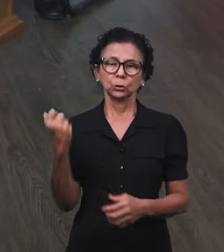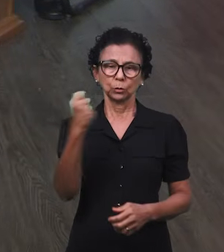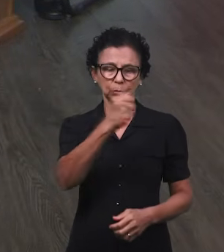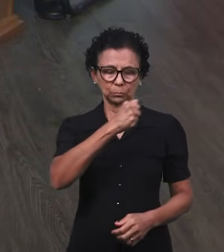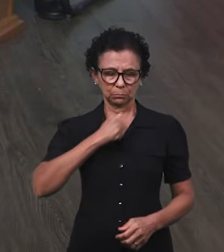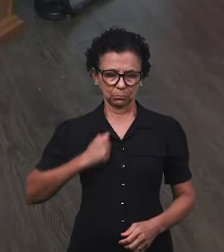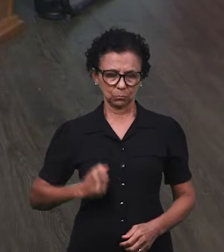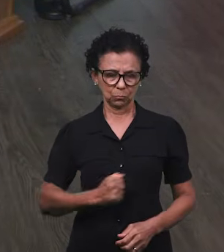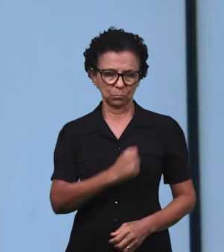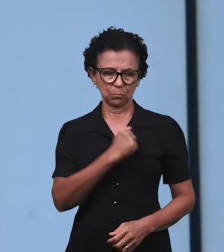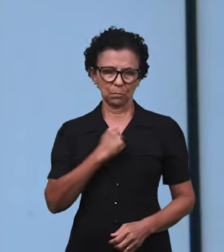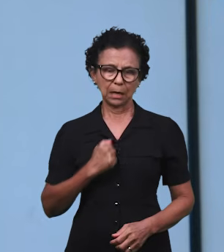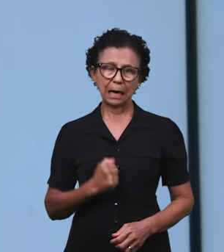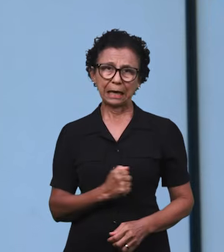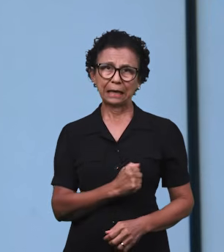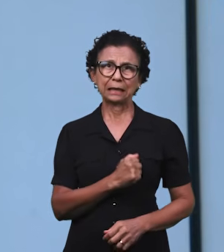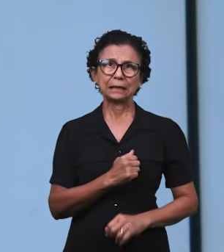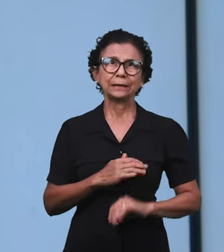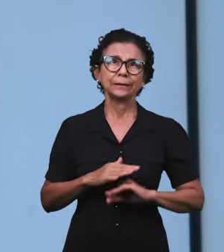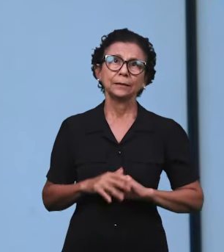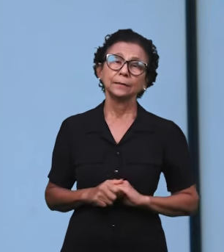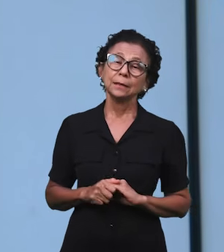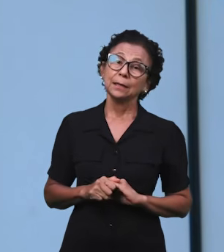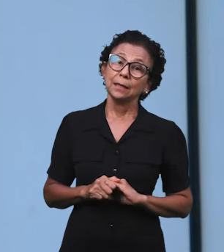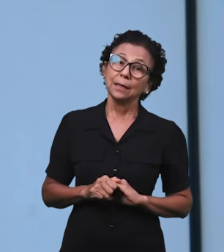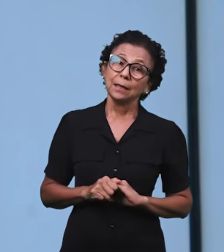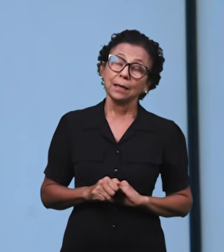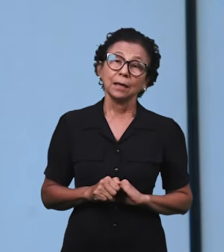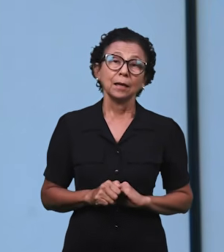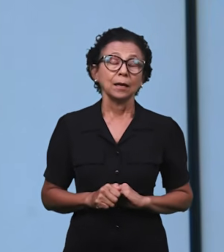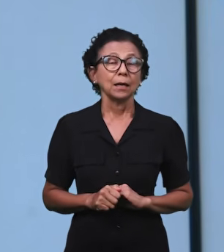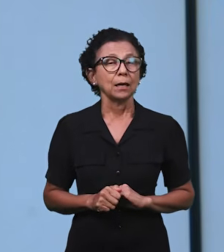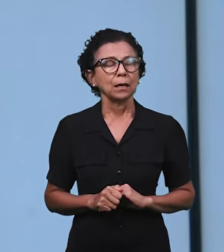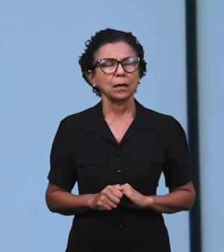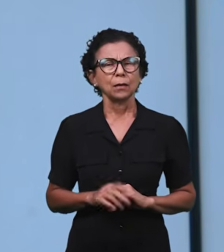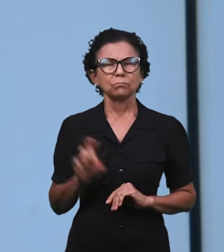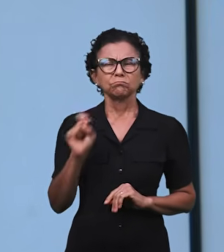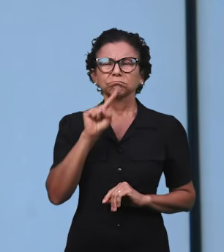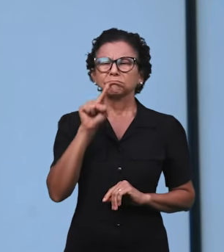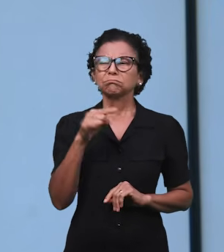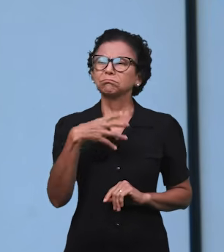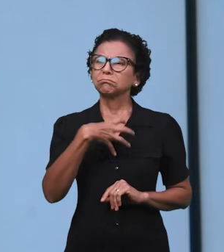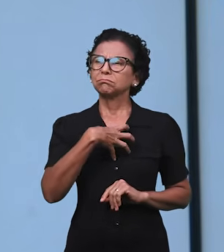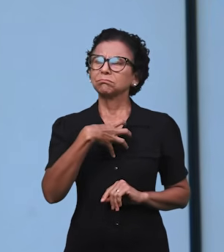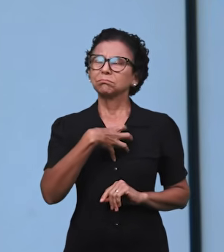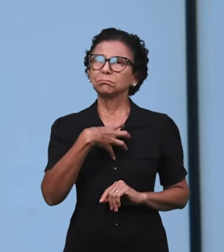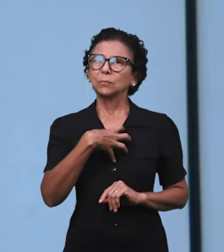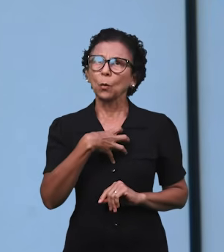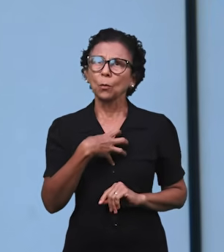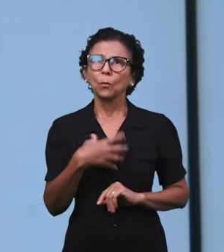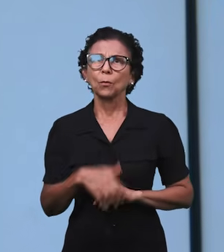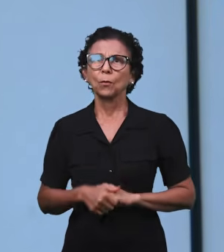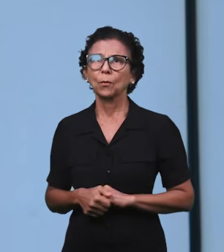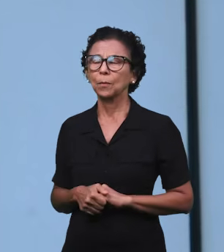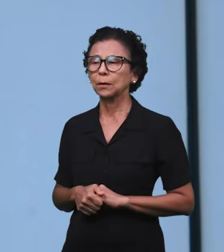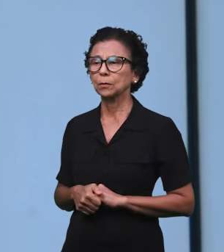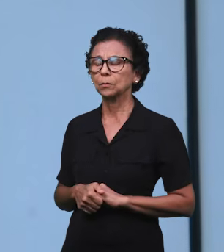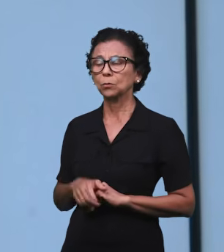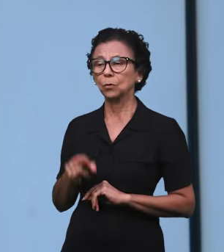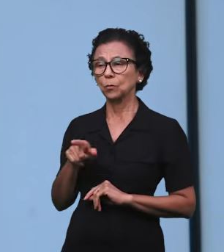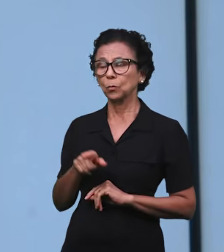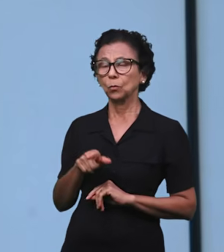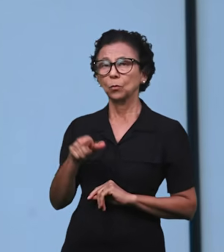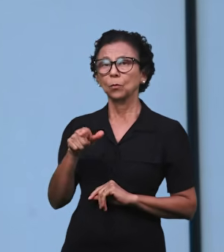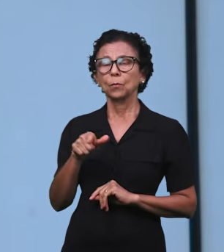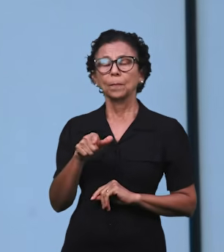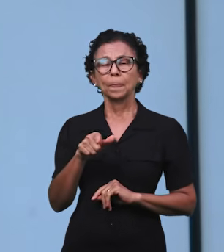o diagnóstico. O diagnóstico ele é baseado nos sintomas que o paciente apresenta, né? Então, na conversa, na anamnese que o médico faz com ele,